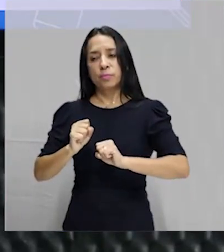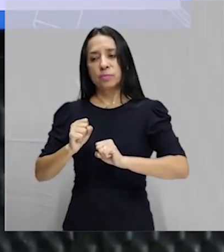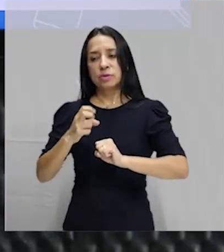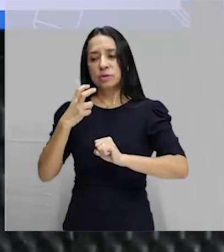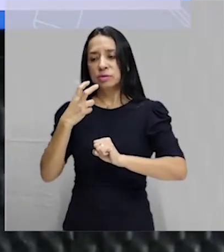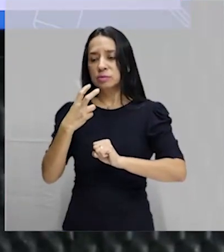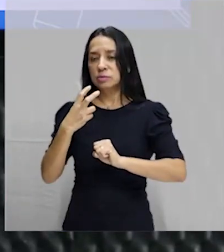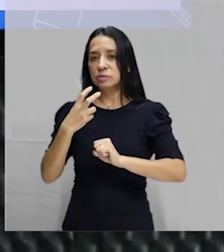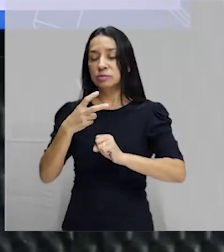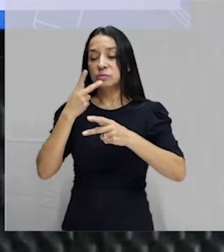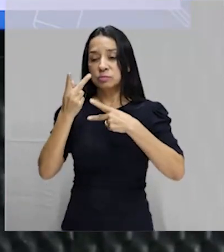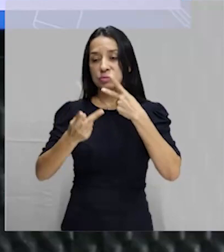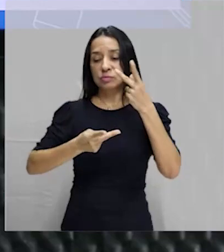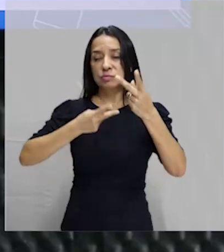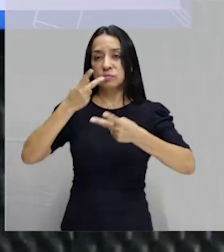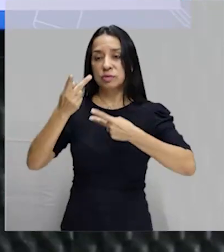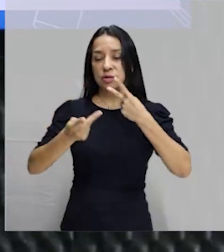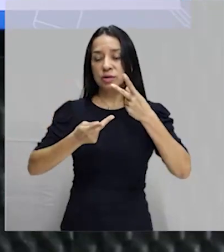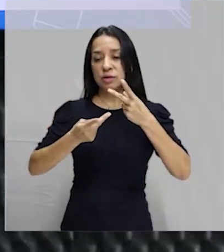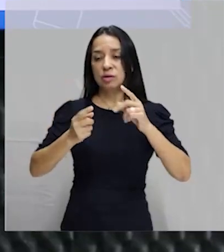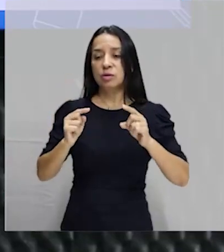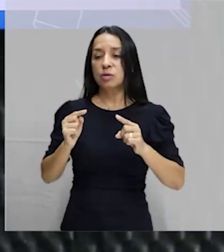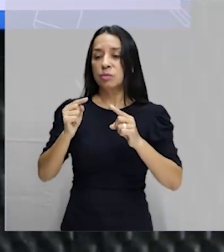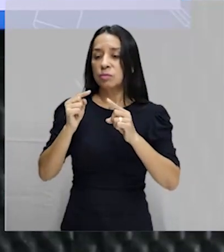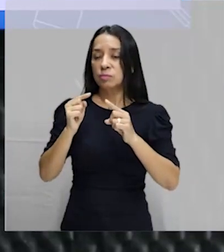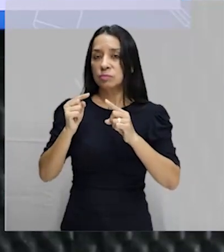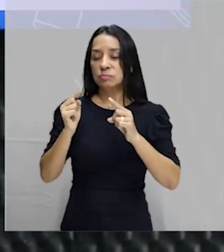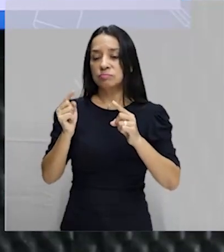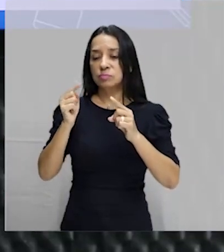com o objetivo de debater lá na ágora